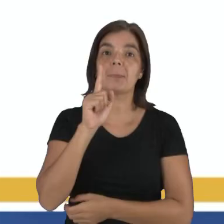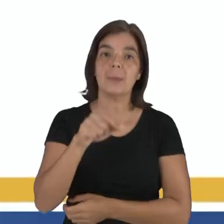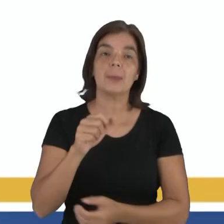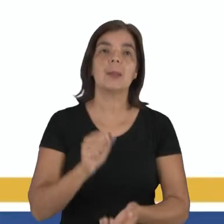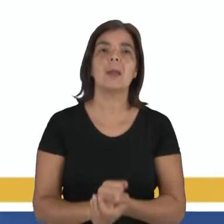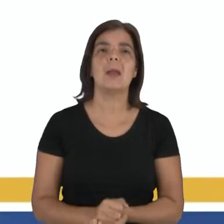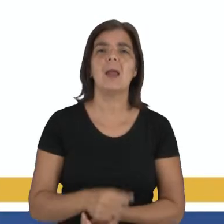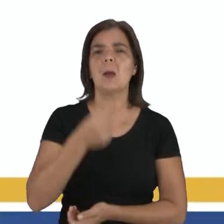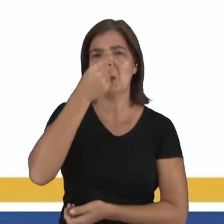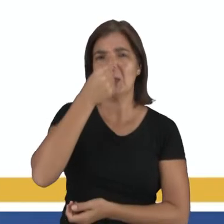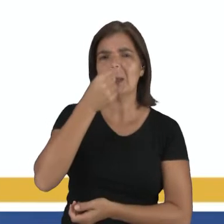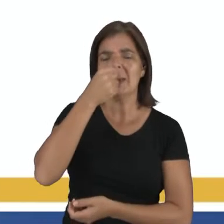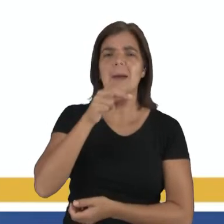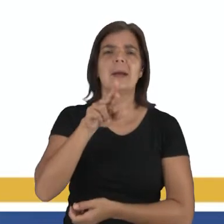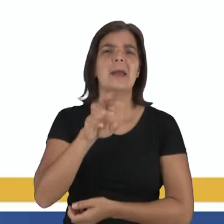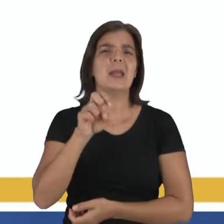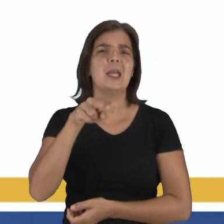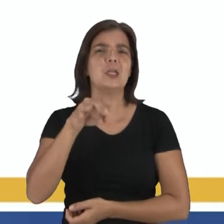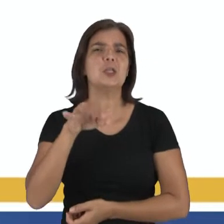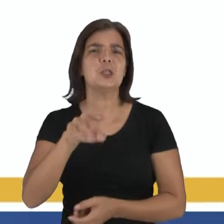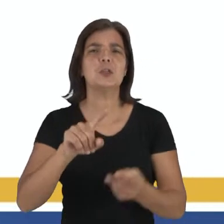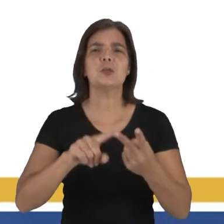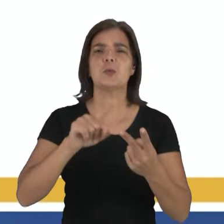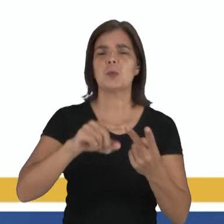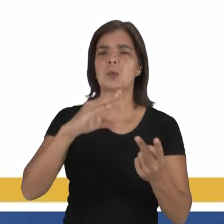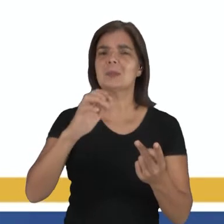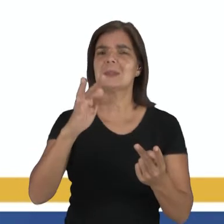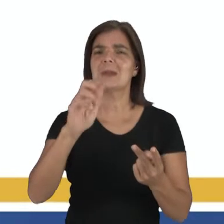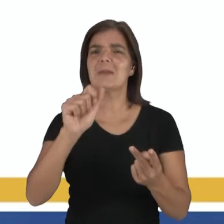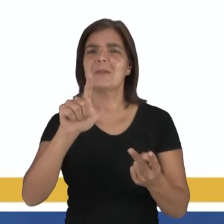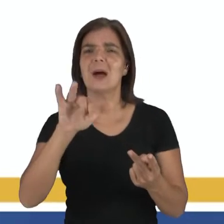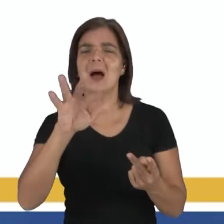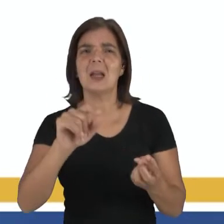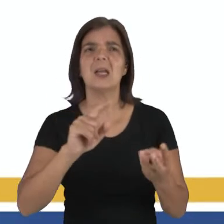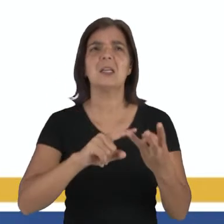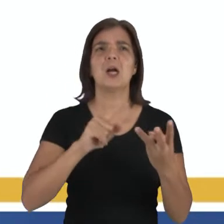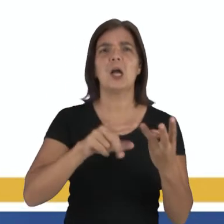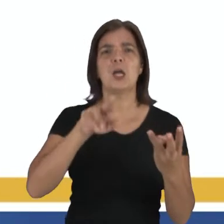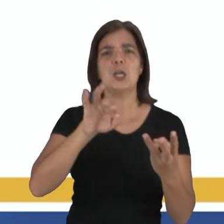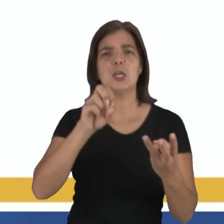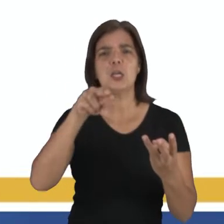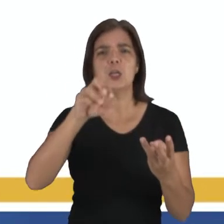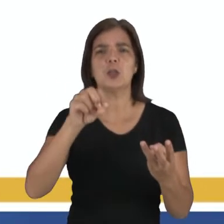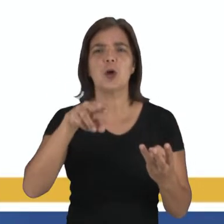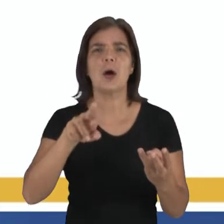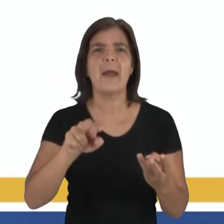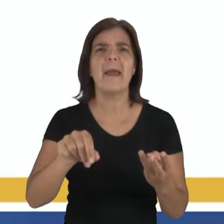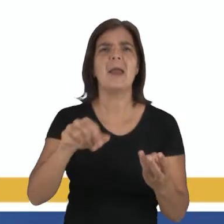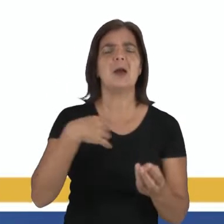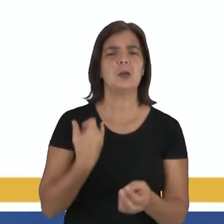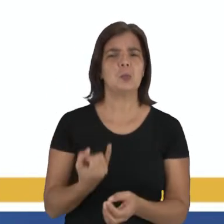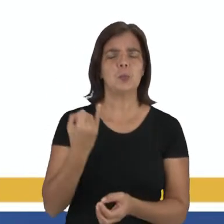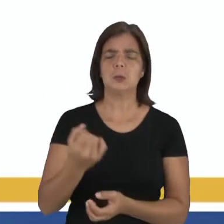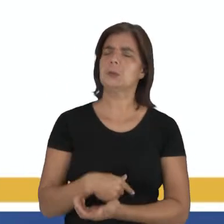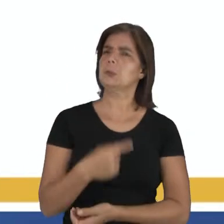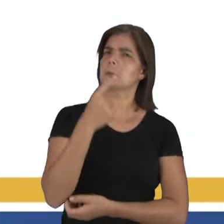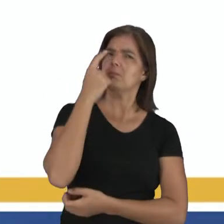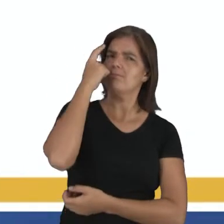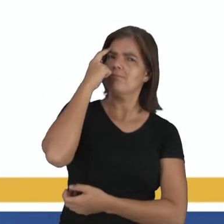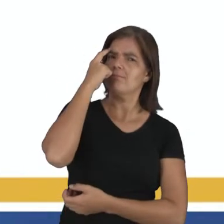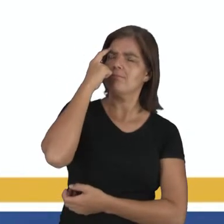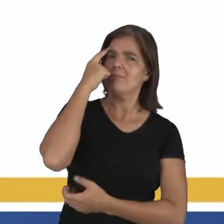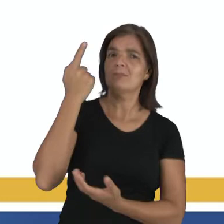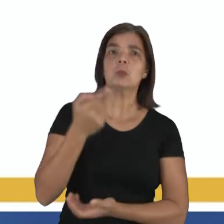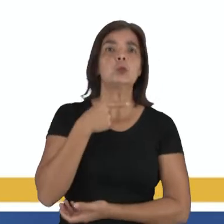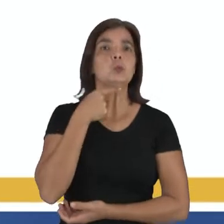uma rinite com cefaleia e uma rinorreia importante. O paciente sentado tem um ponto